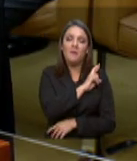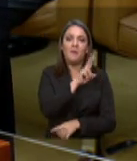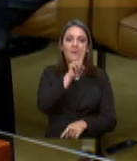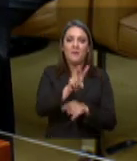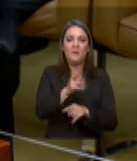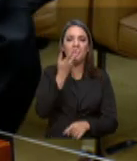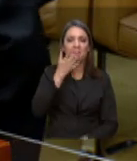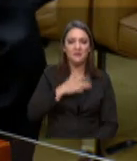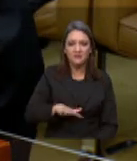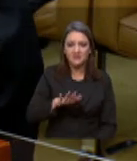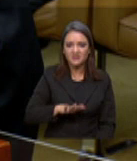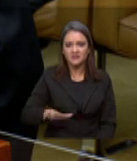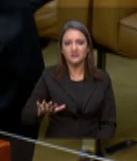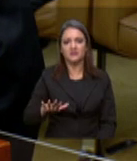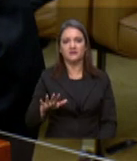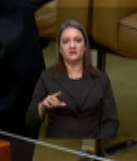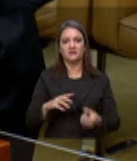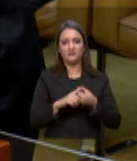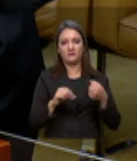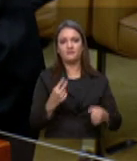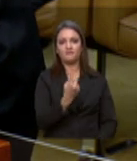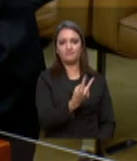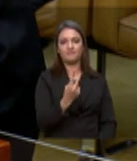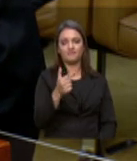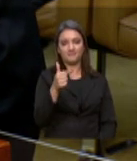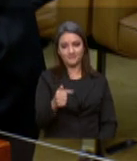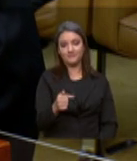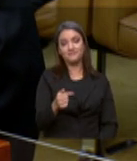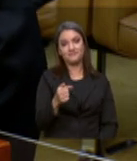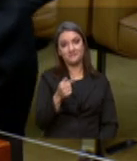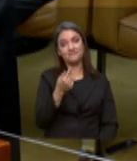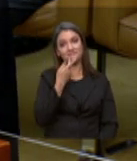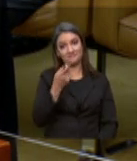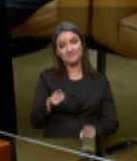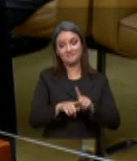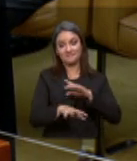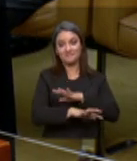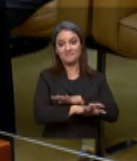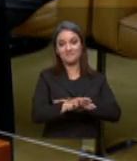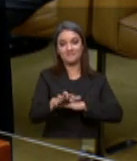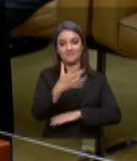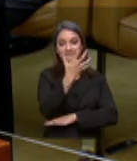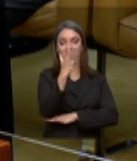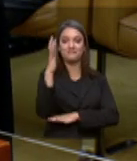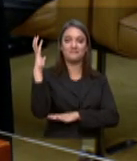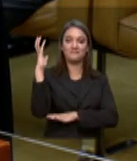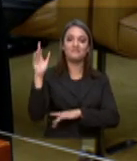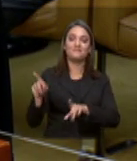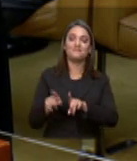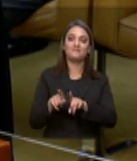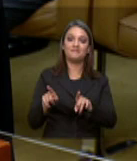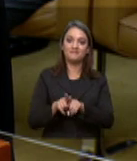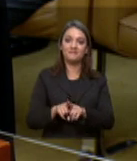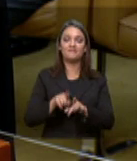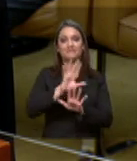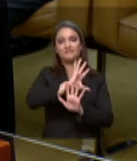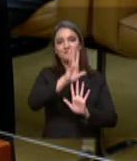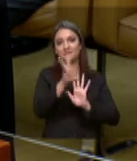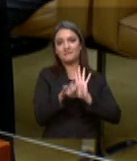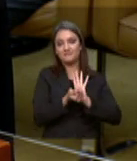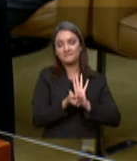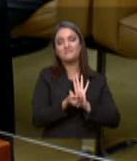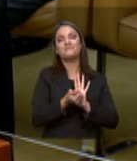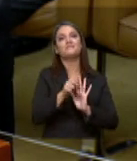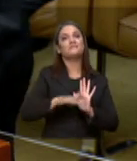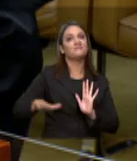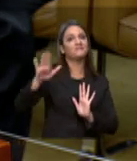crianças, artigo 227 da Constituição, que inclusive fala de meio ambiente também, e pelo nosso patrimônio nacional, que é a nossa